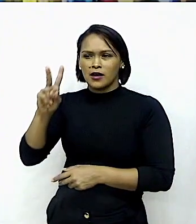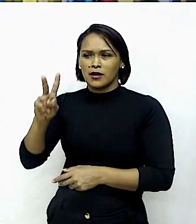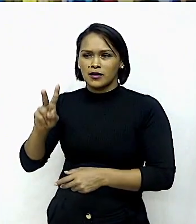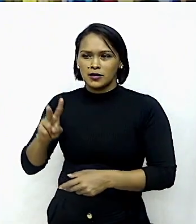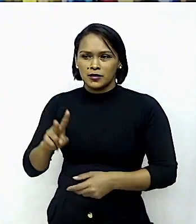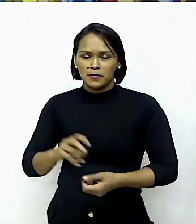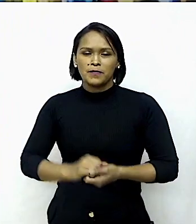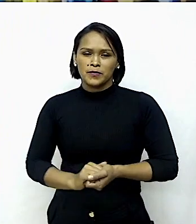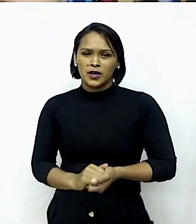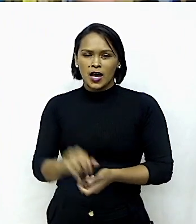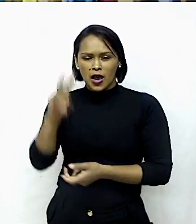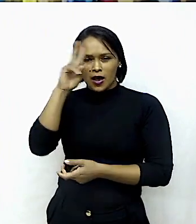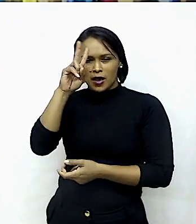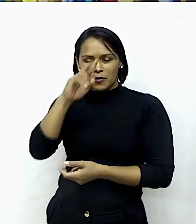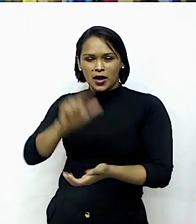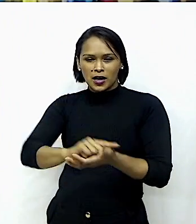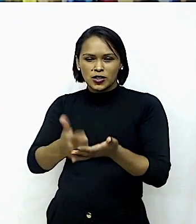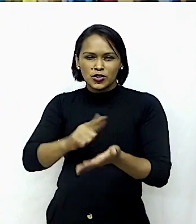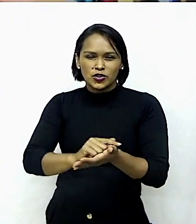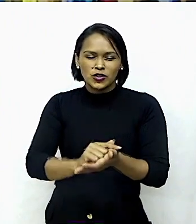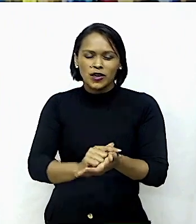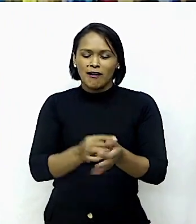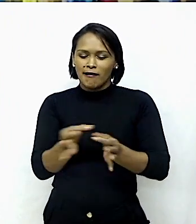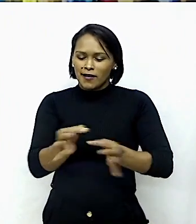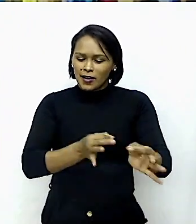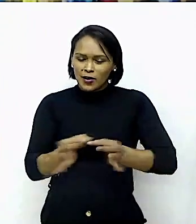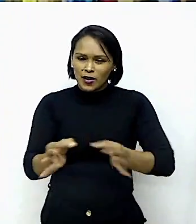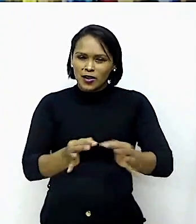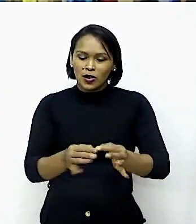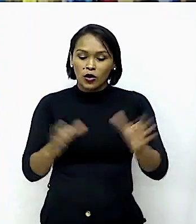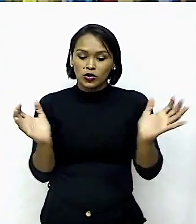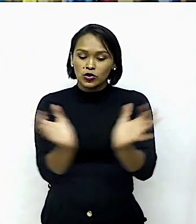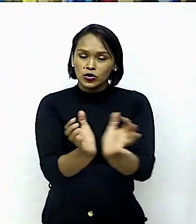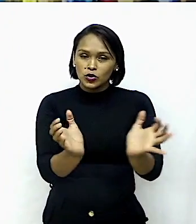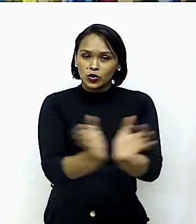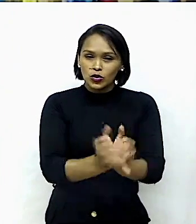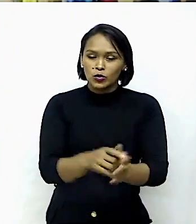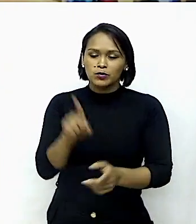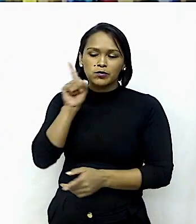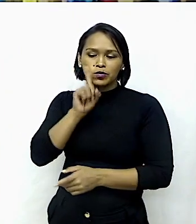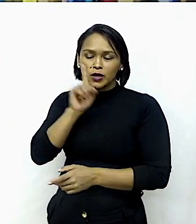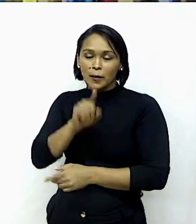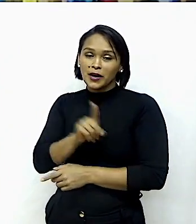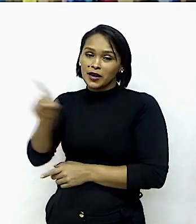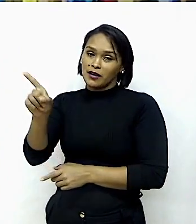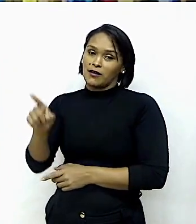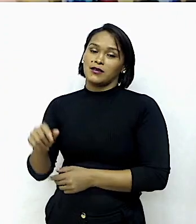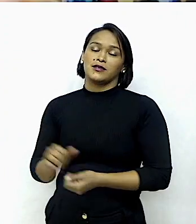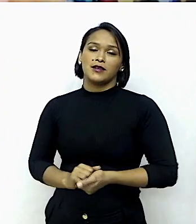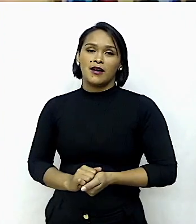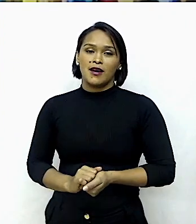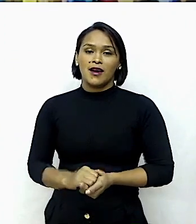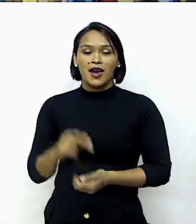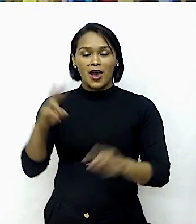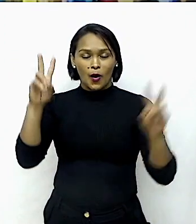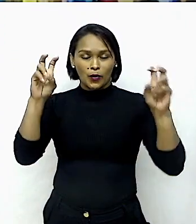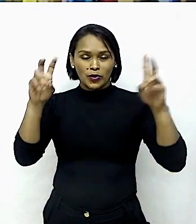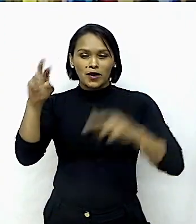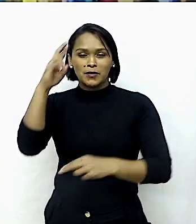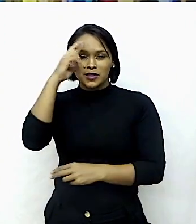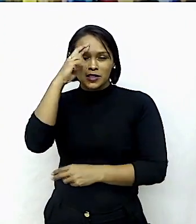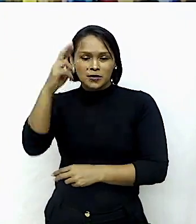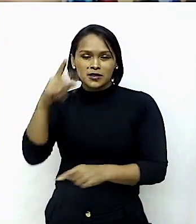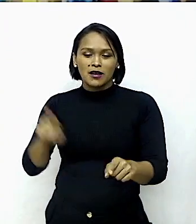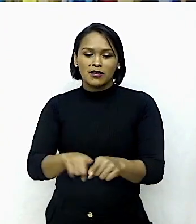uma agenda de convergência regulatória setorial com os americanos E se eu também é um tema de responsabilidade do Ministério